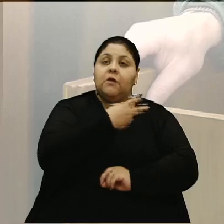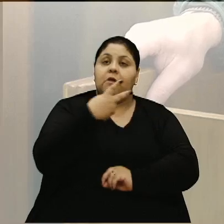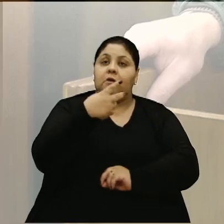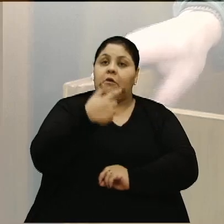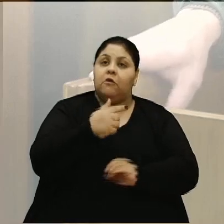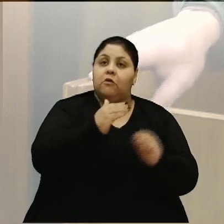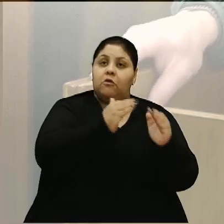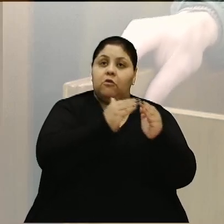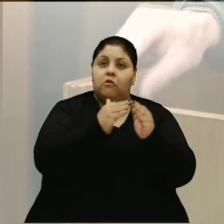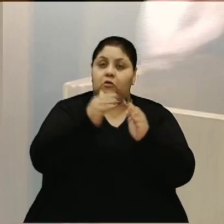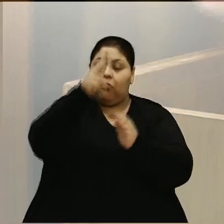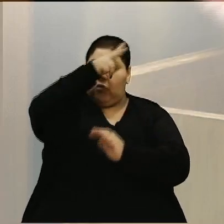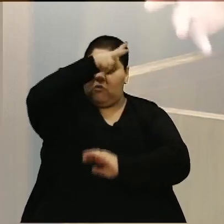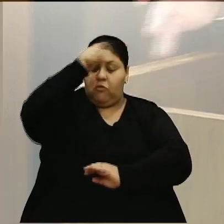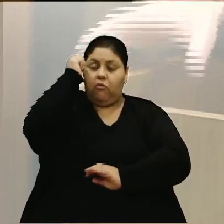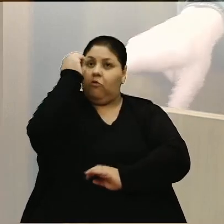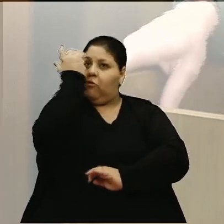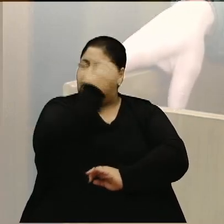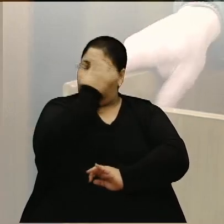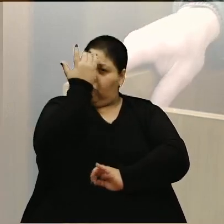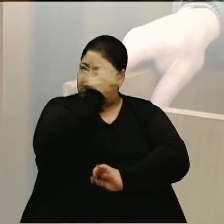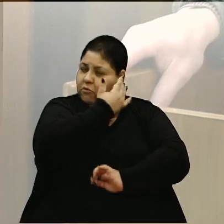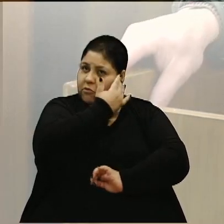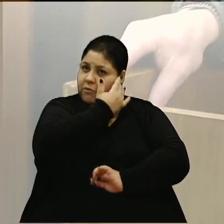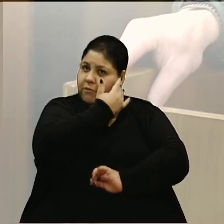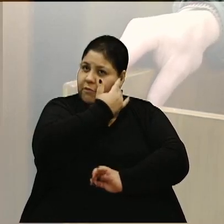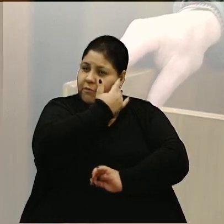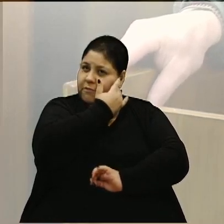casas que o prefeito Adiló deu